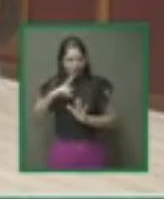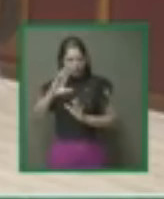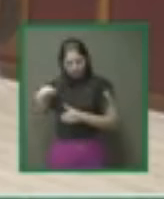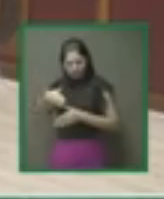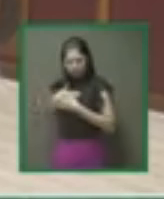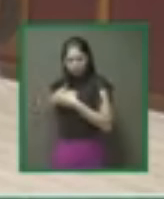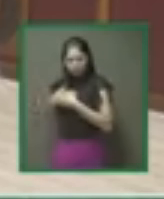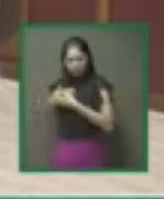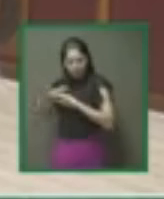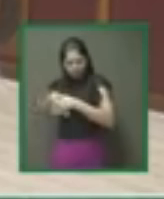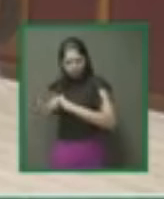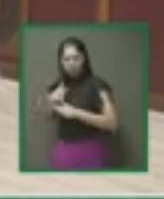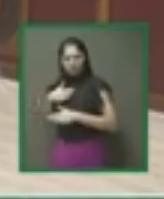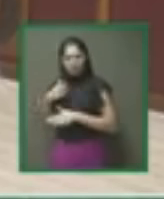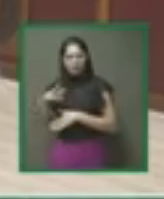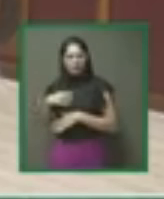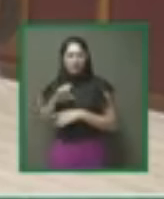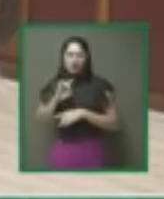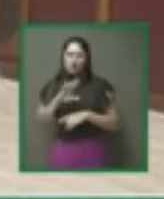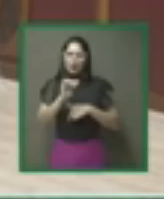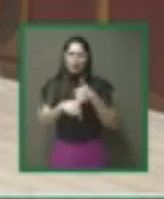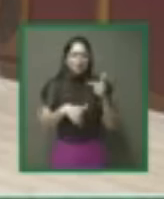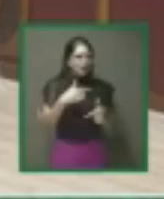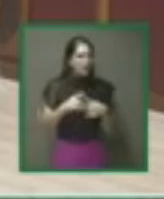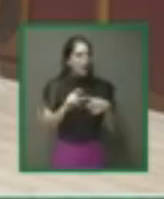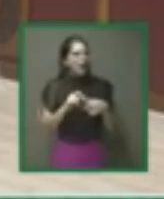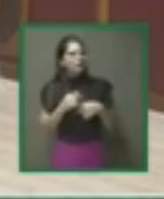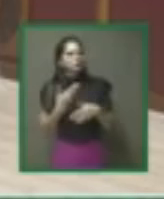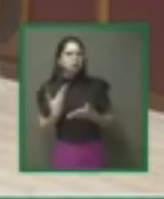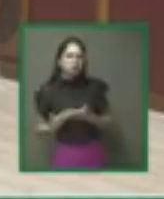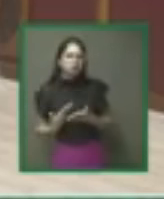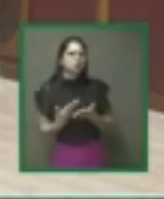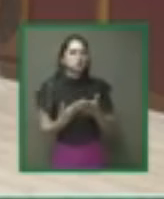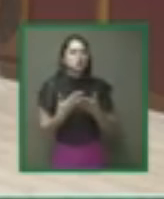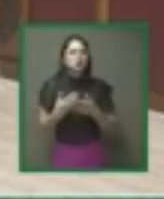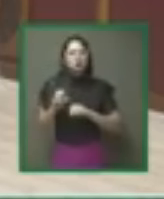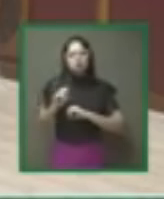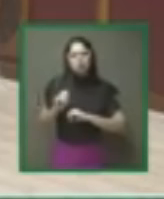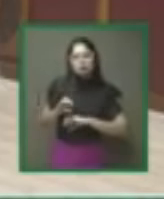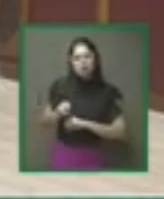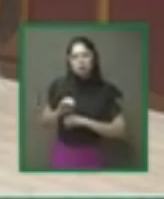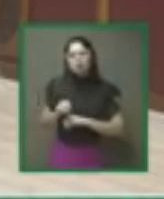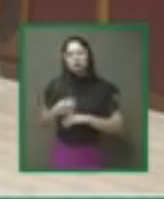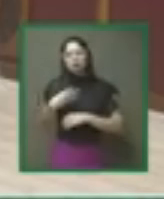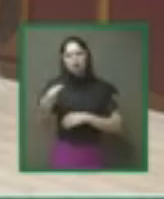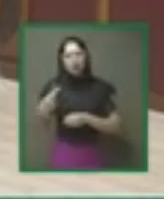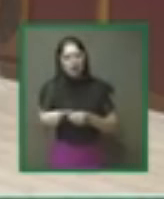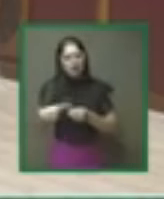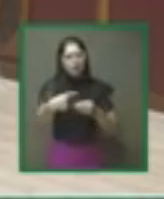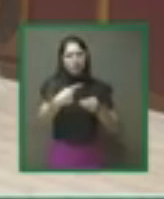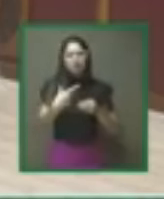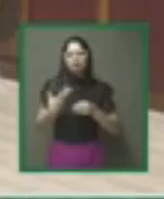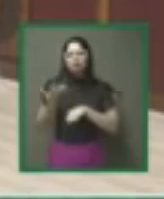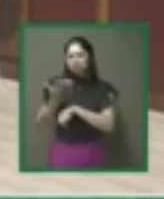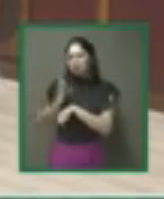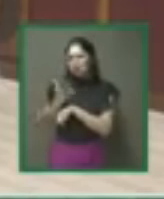pessoal, né? Exponho muito do meu trabalho, do que eu faço, né? Das minhas viagens para o interior, onde eu treino o pessoal aqui do